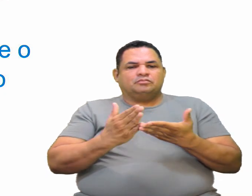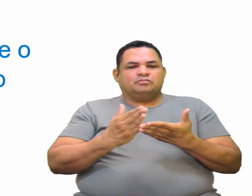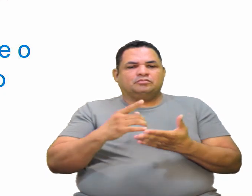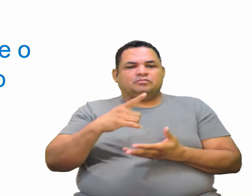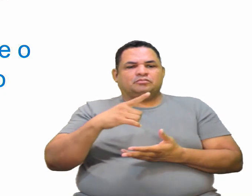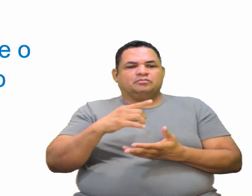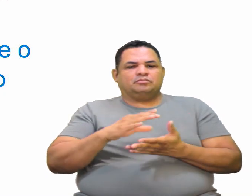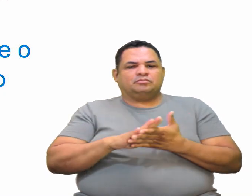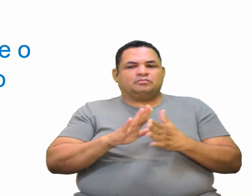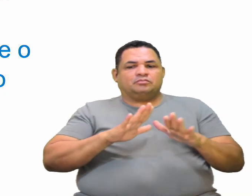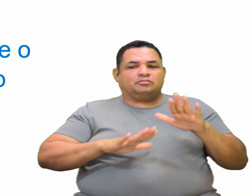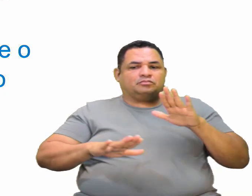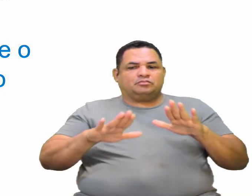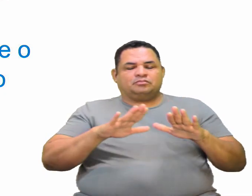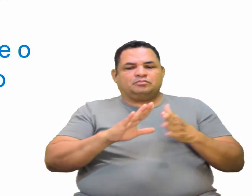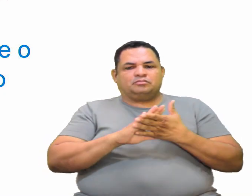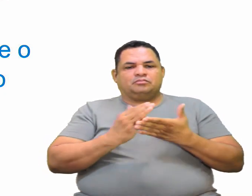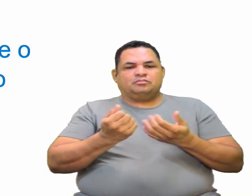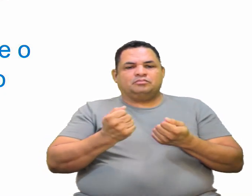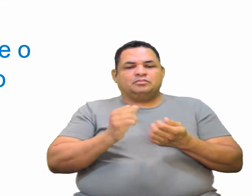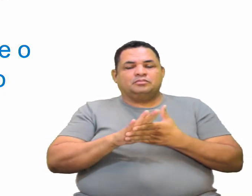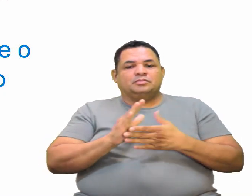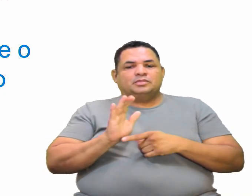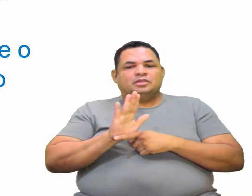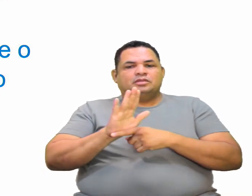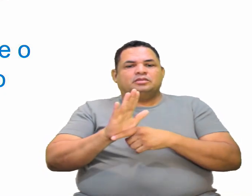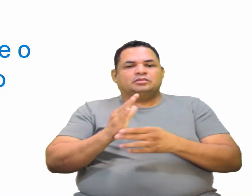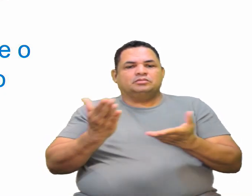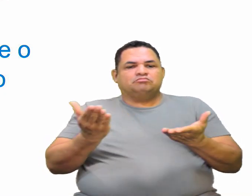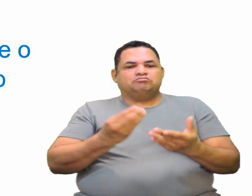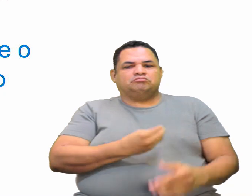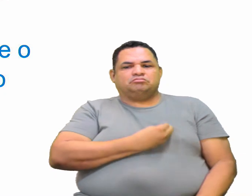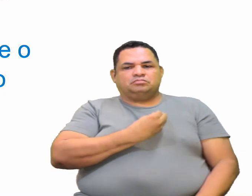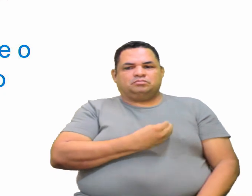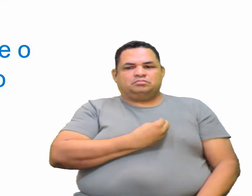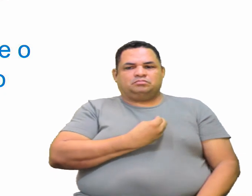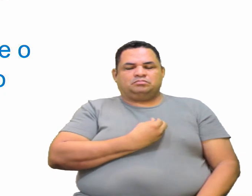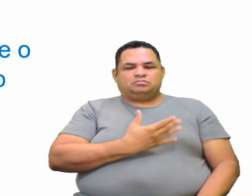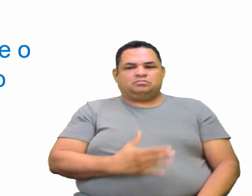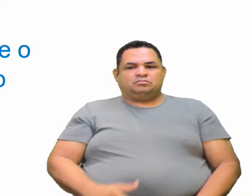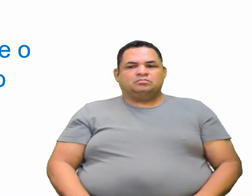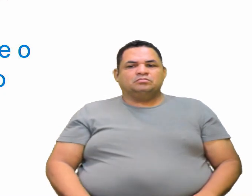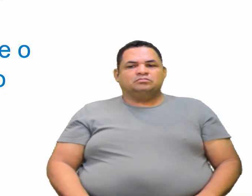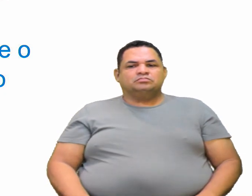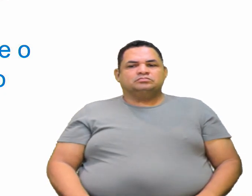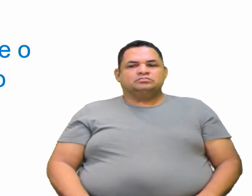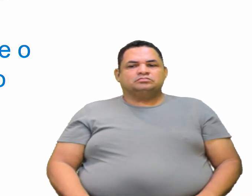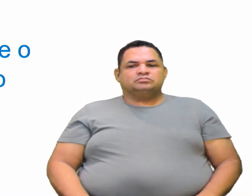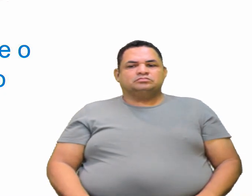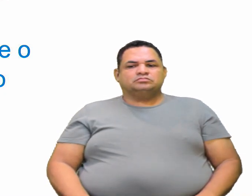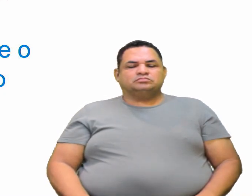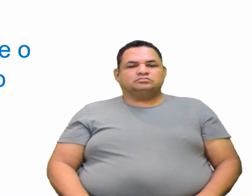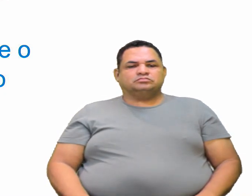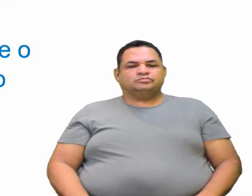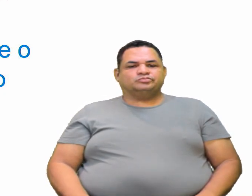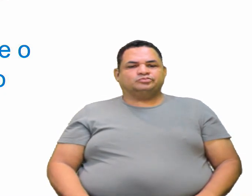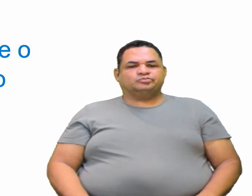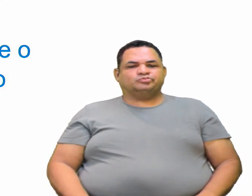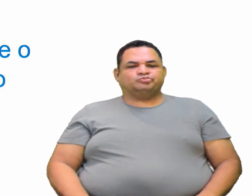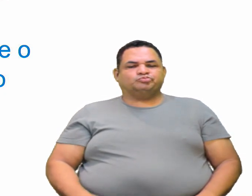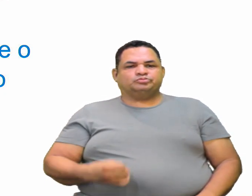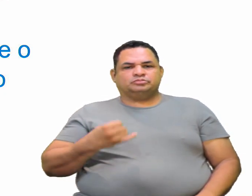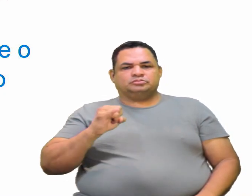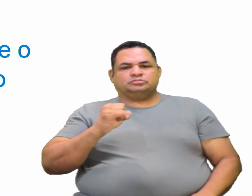característica, dependendo do organismo, ele pode se beneficiar no meio onde ele vive. Aí vem a seleção, um processo que a gente chama de seleção natural. Se